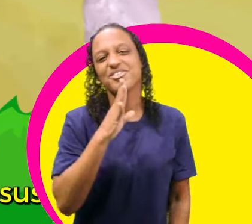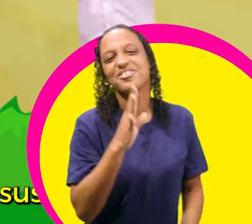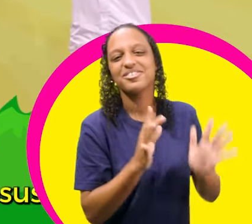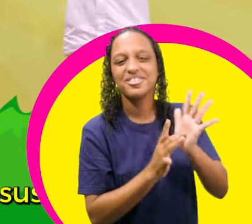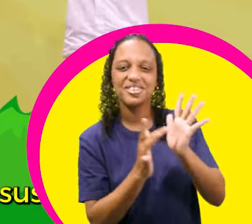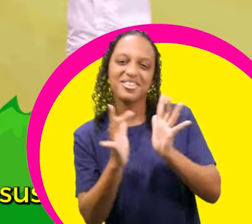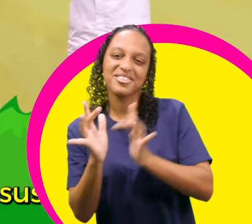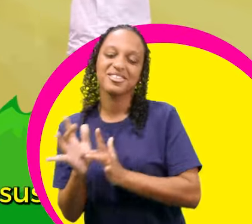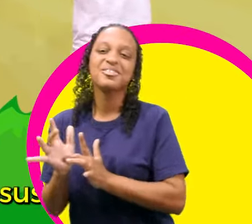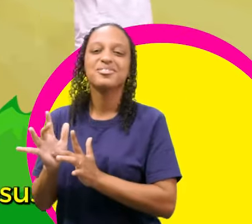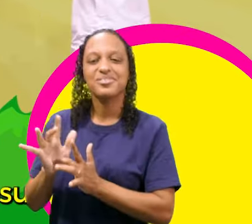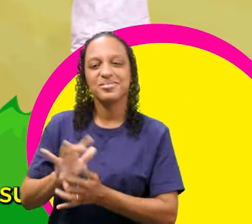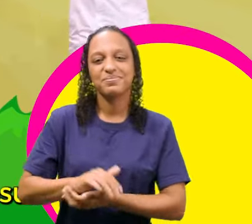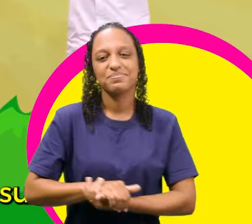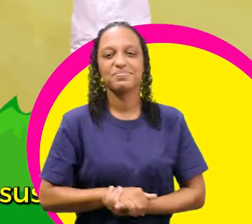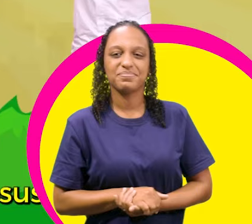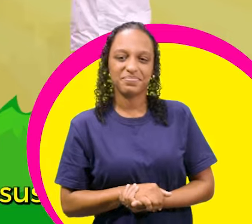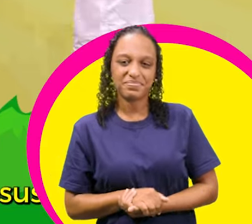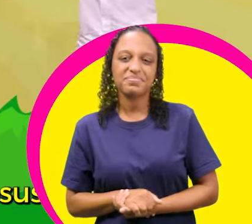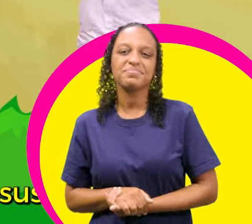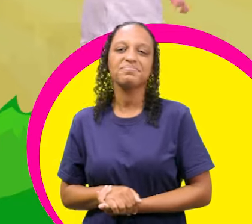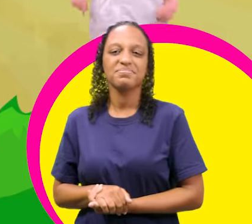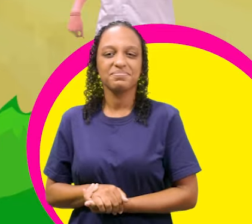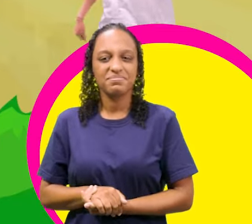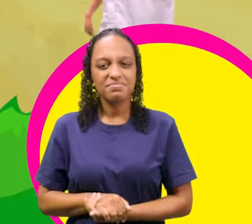já conhece a Jesus.